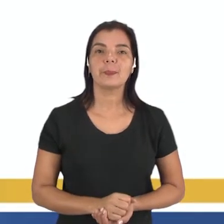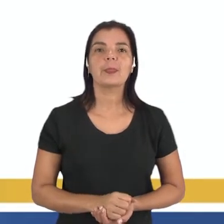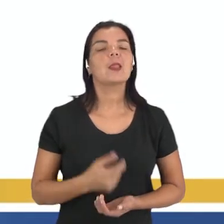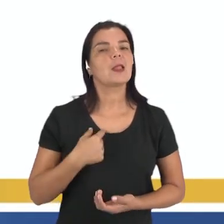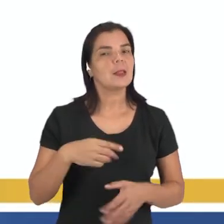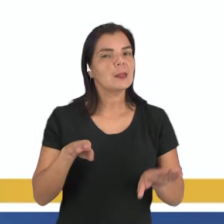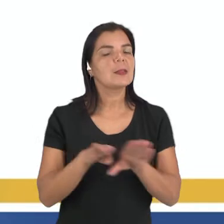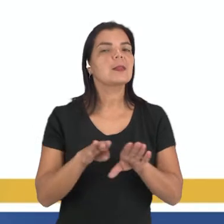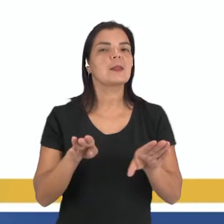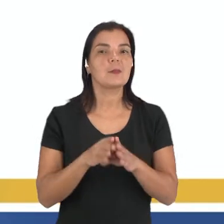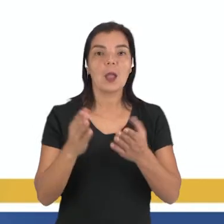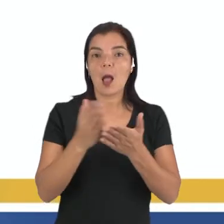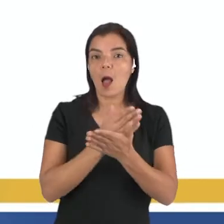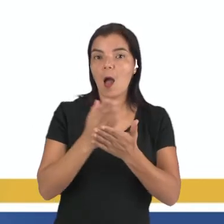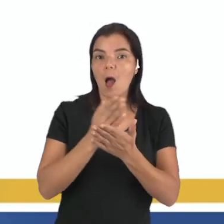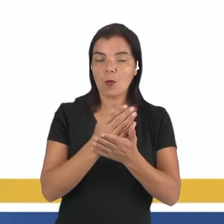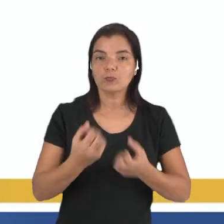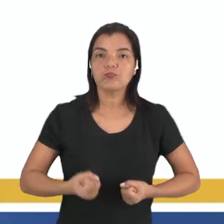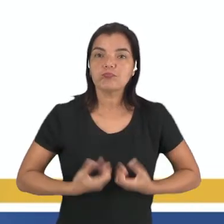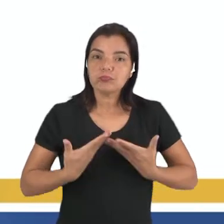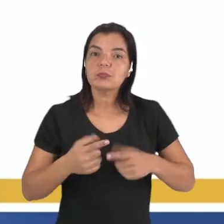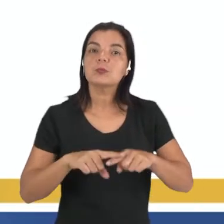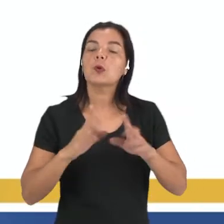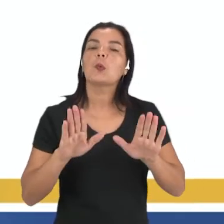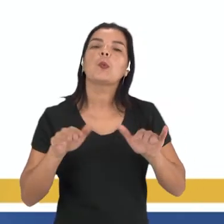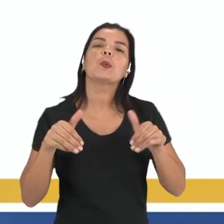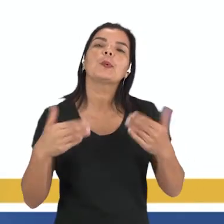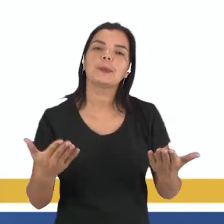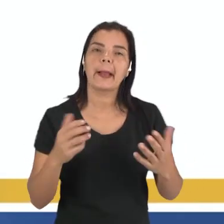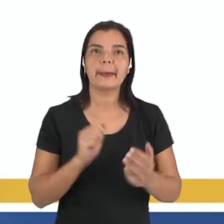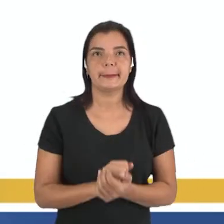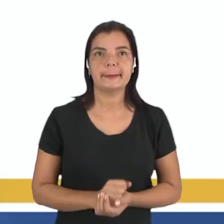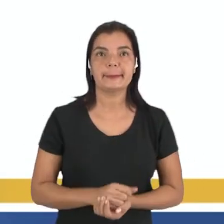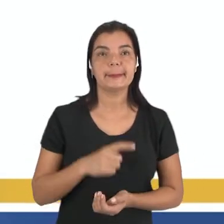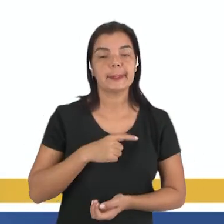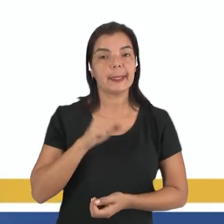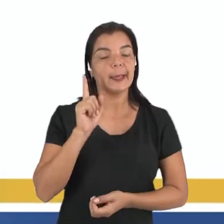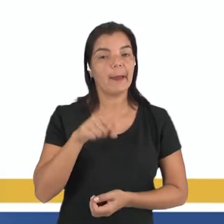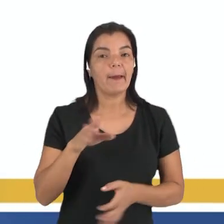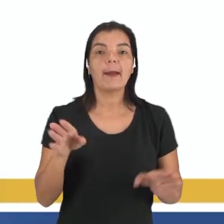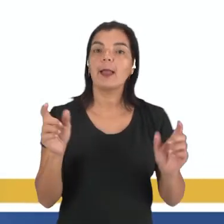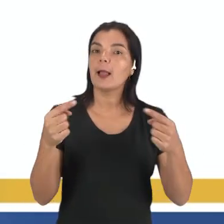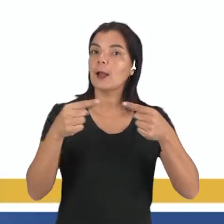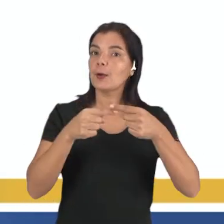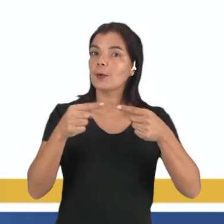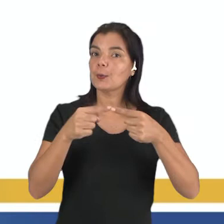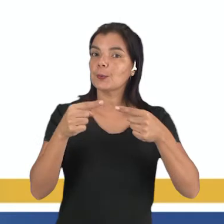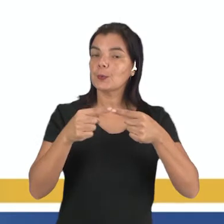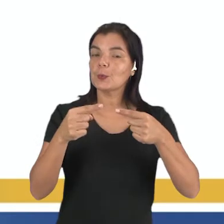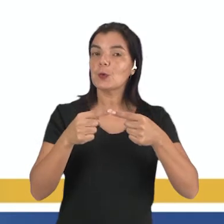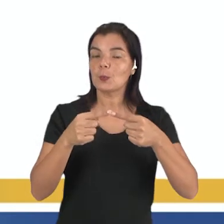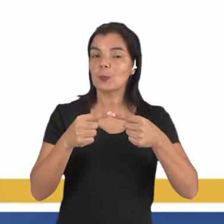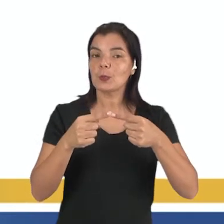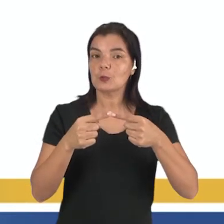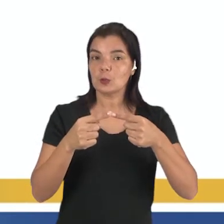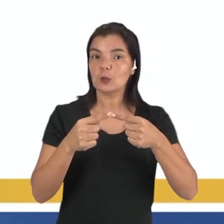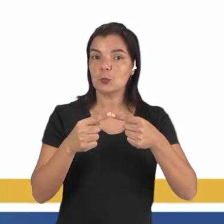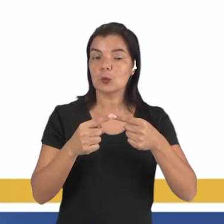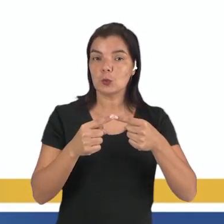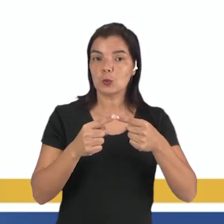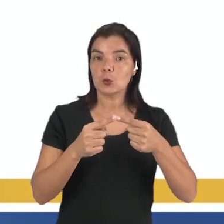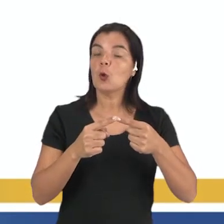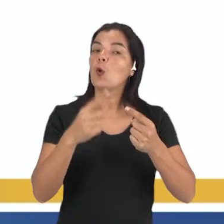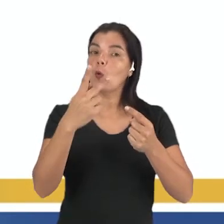Pessoal, a gente também tem algumas expressões. Quais são as expressões? É aquelas combinações que nós vamos fazer entre os